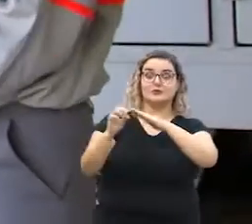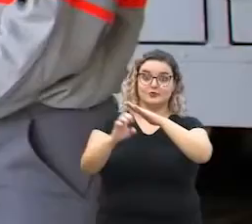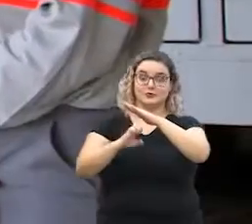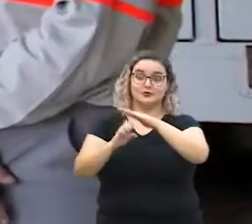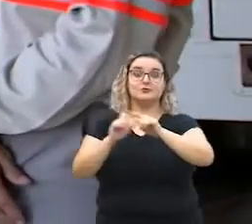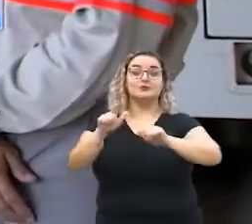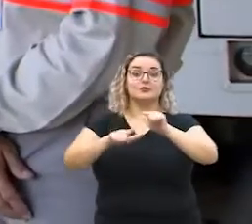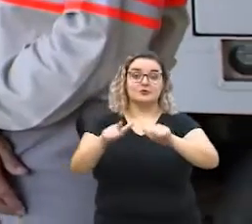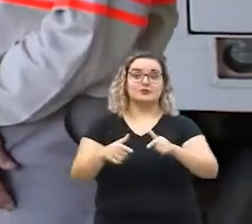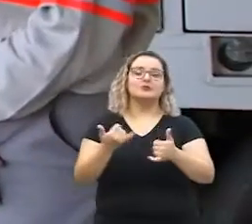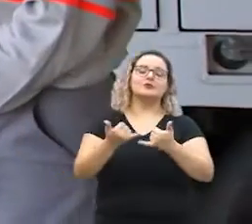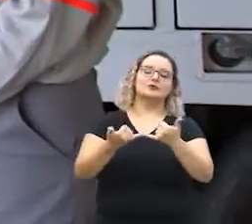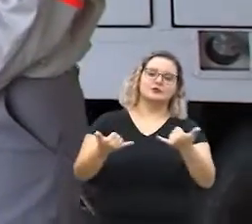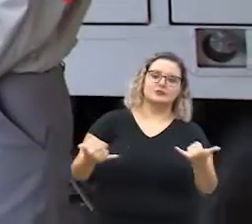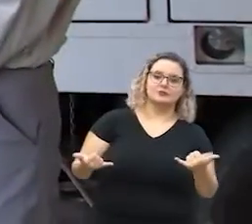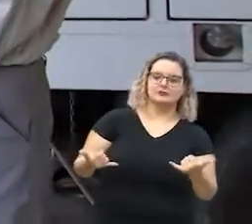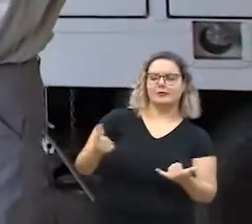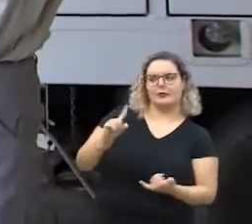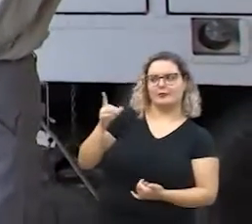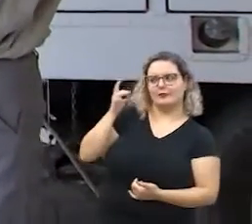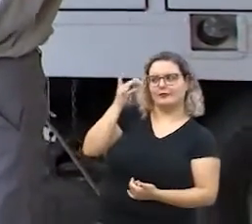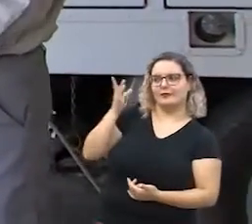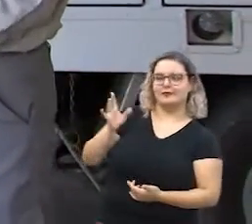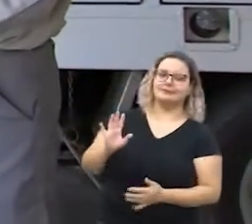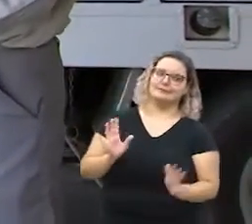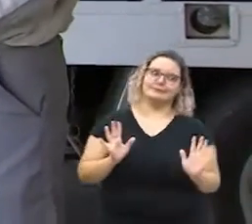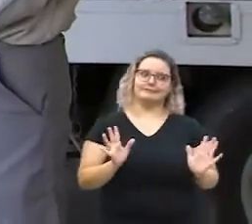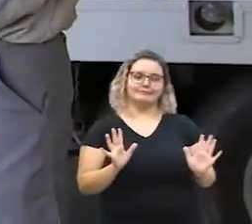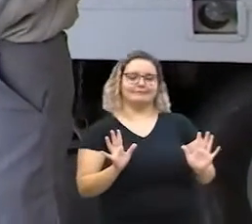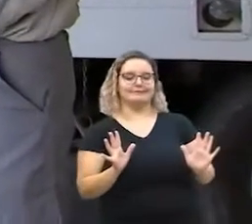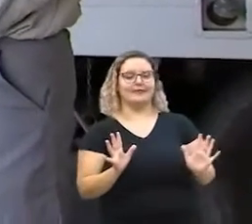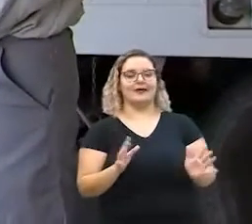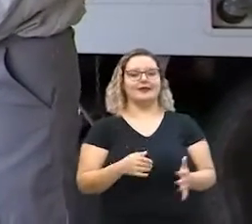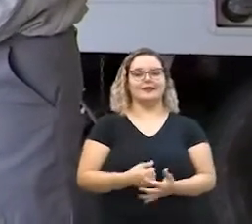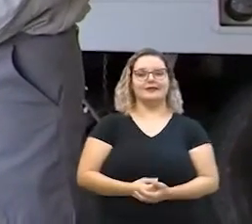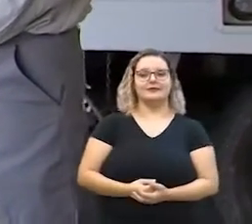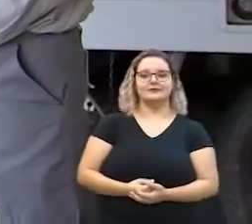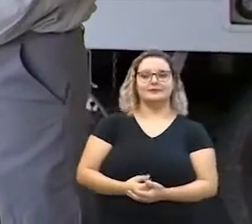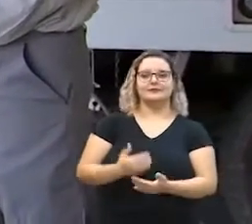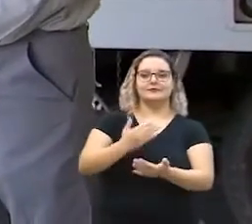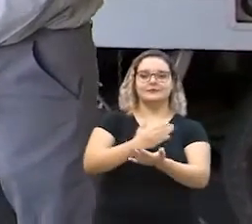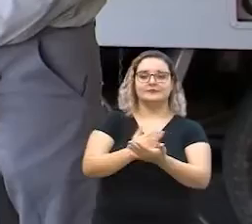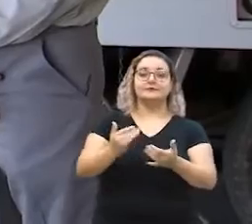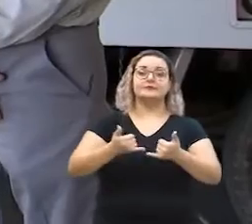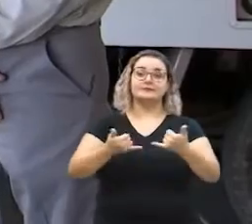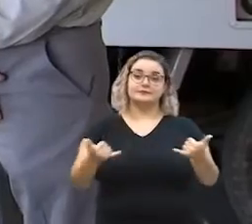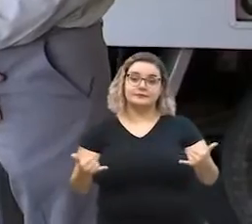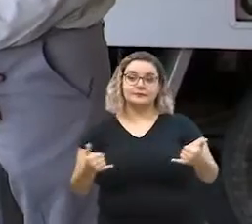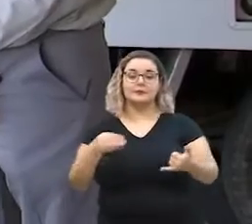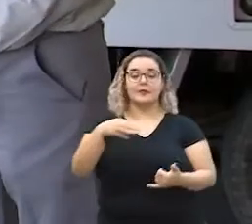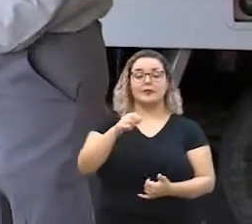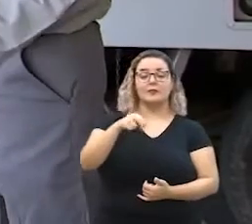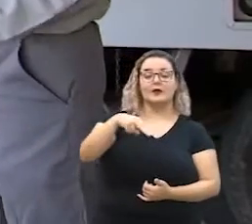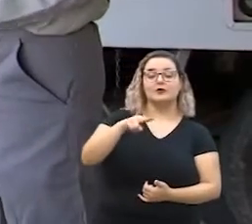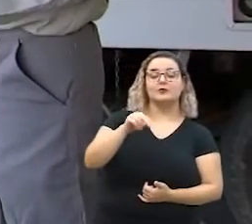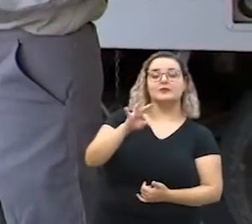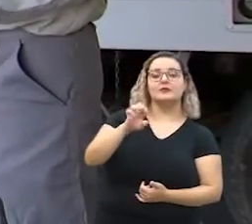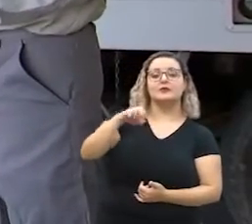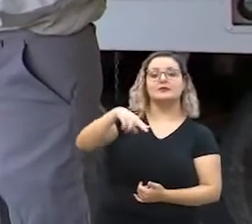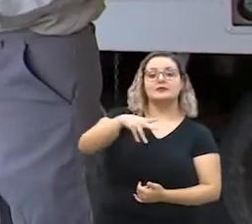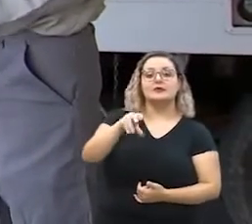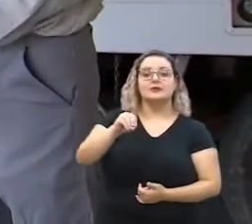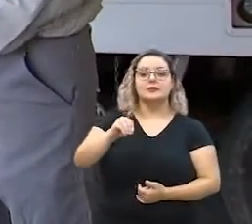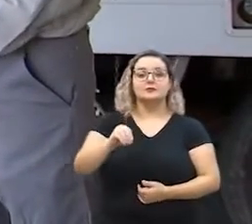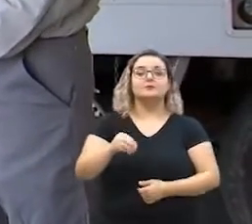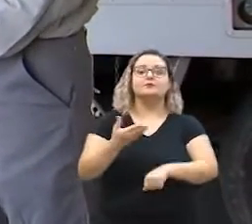efetivamente dentro como eletricista. E não é fácil não, né? Não é não. Iniciei como eletricista de manutenção, né? Fiz o